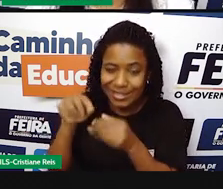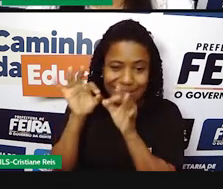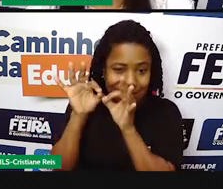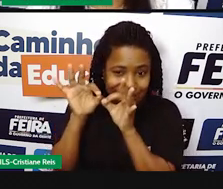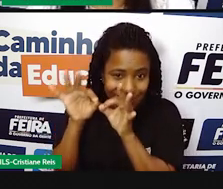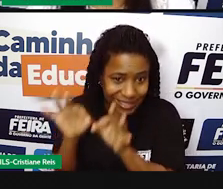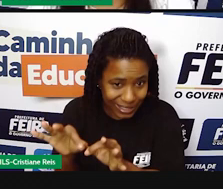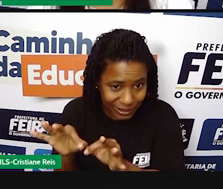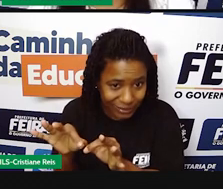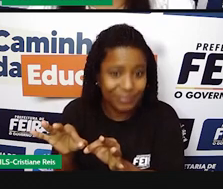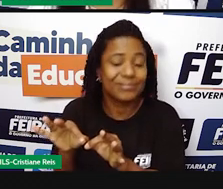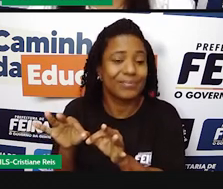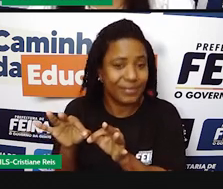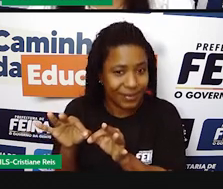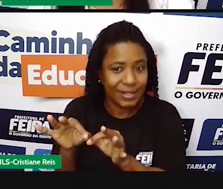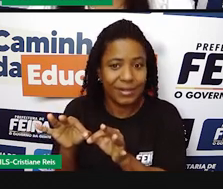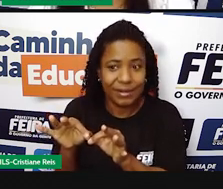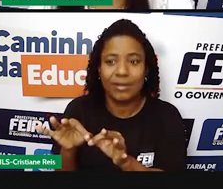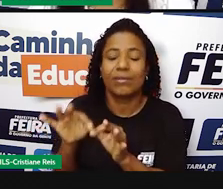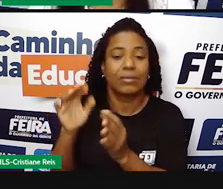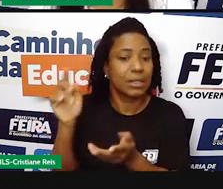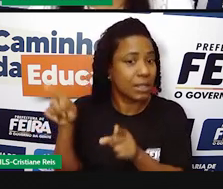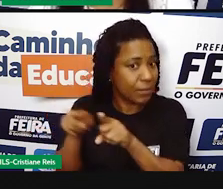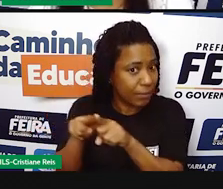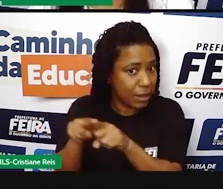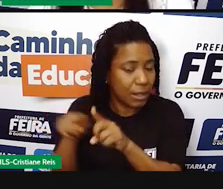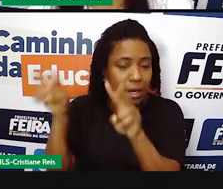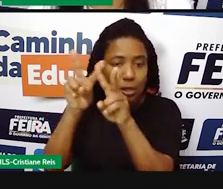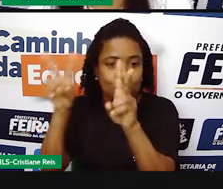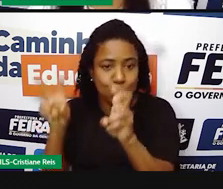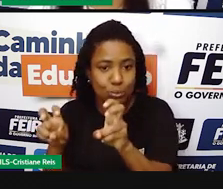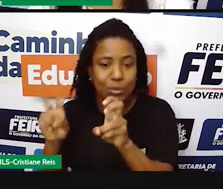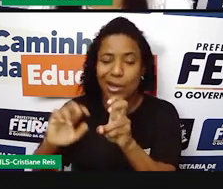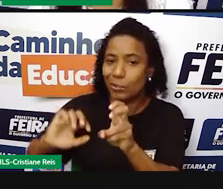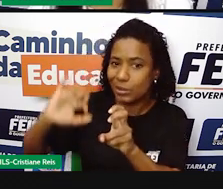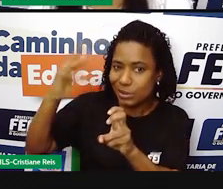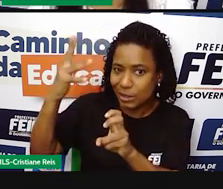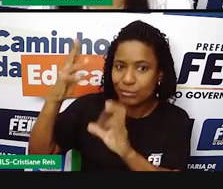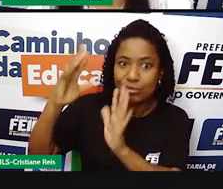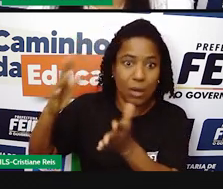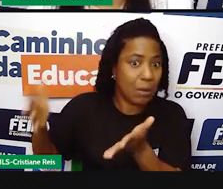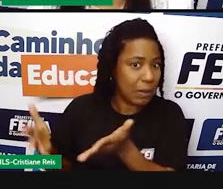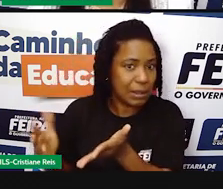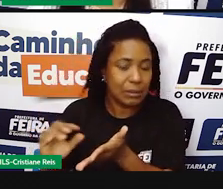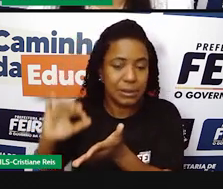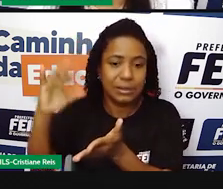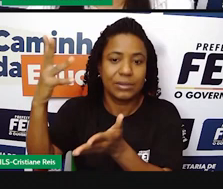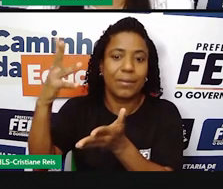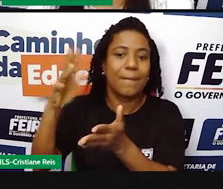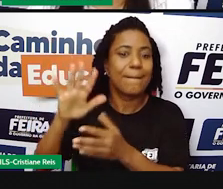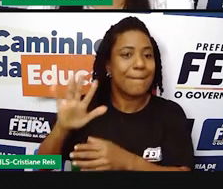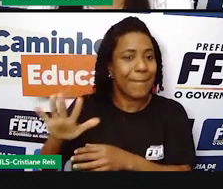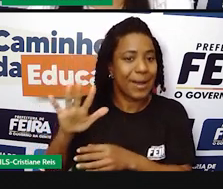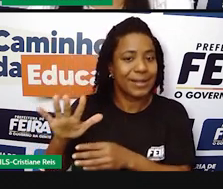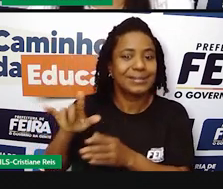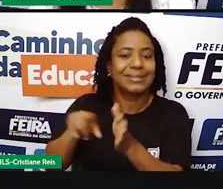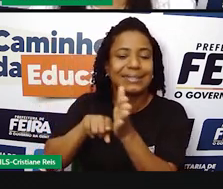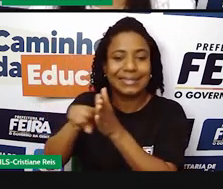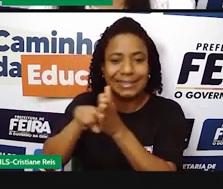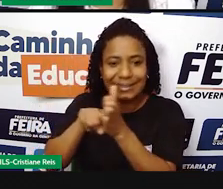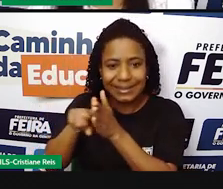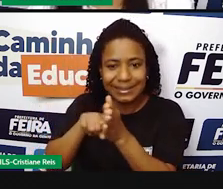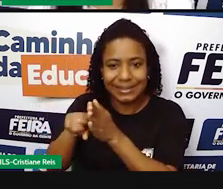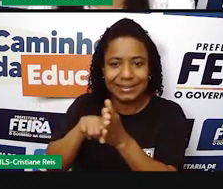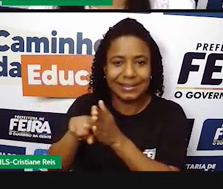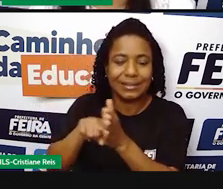trata fatos também, né? Fala também de assuntos que aconteceram, que estão acontecendo, mas por elas trazerem informações de